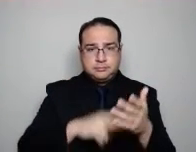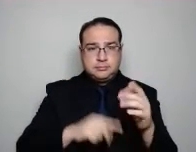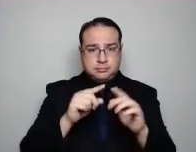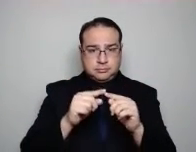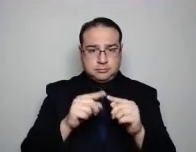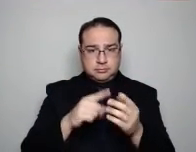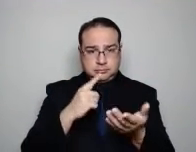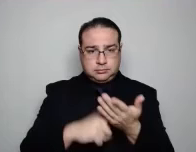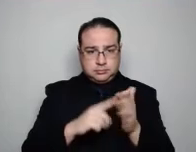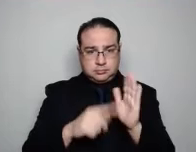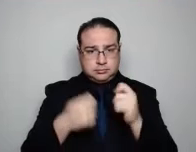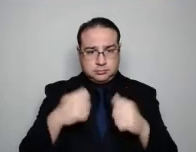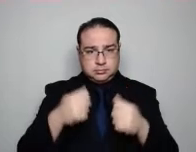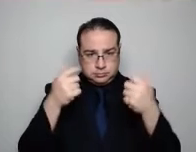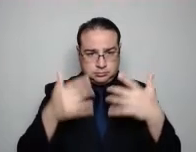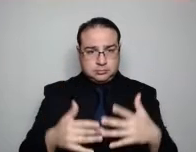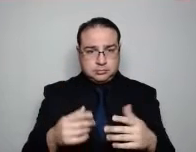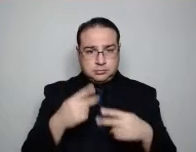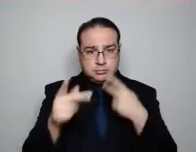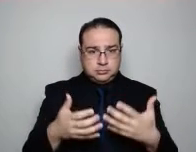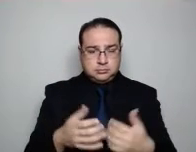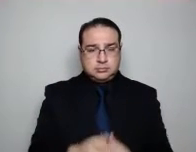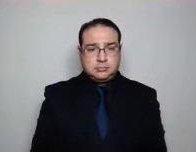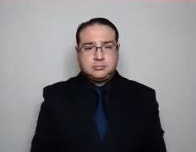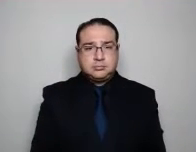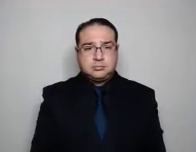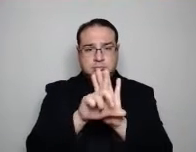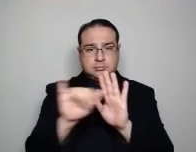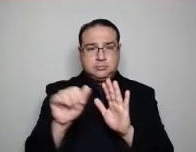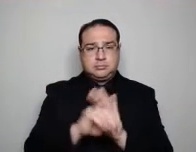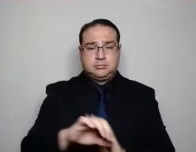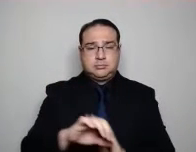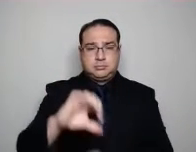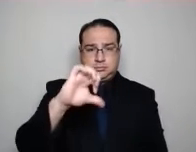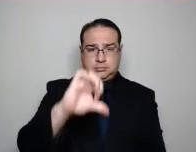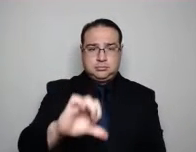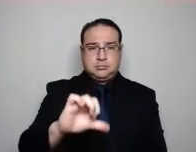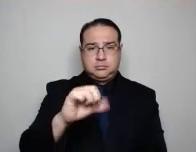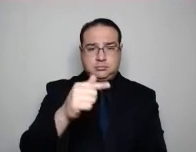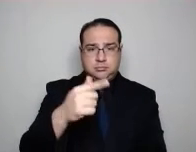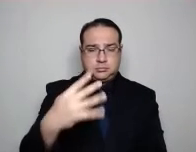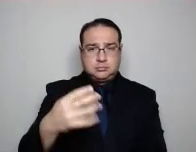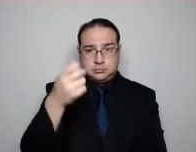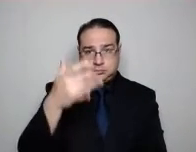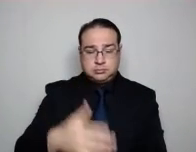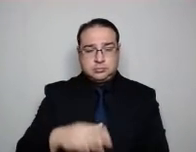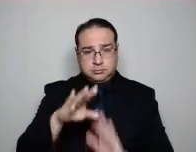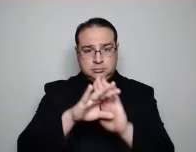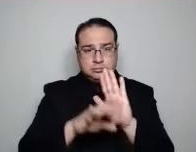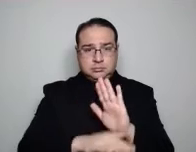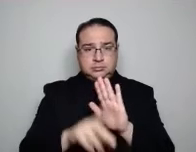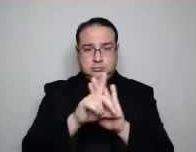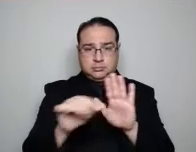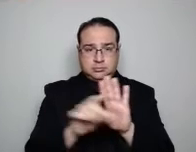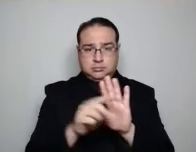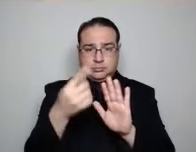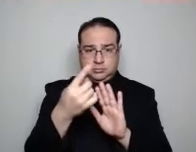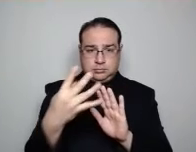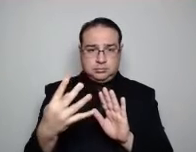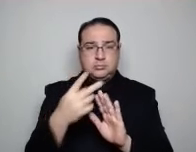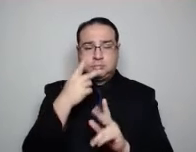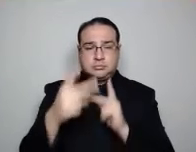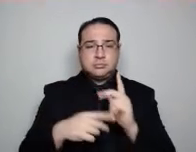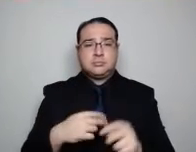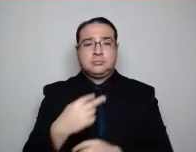sobre isso. A lei 9784, que é a lei que fala do processo administrativo, no artigo 13, fala que não podem